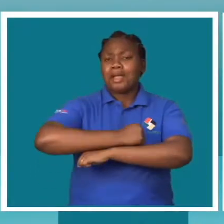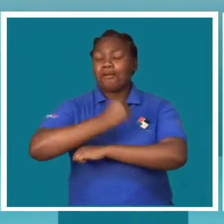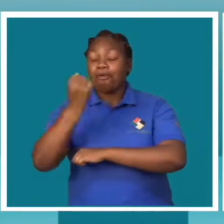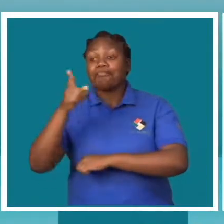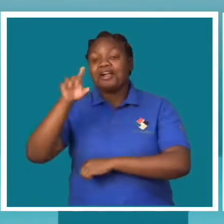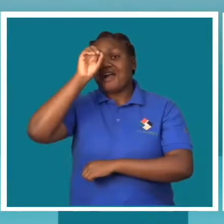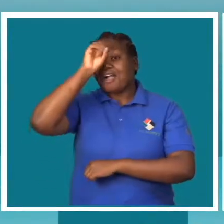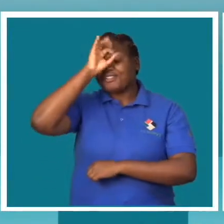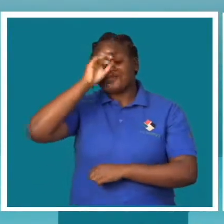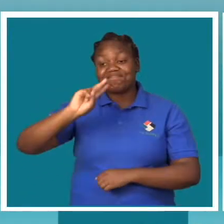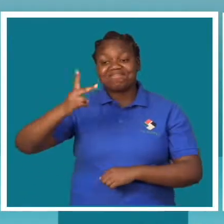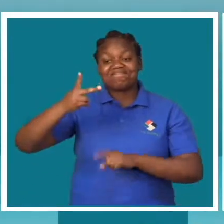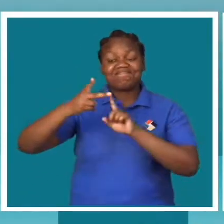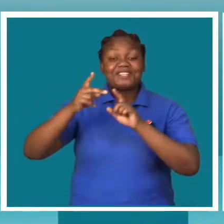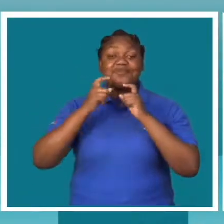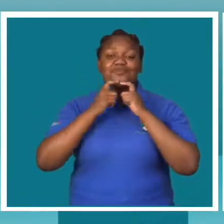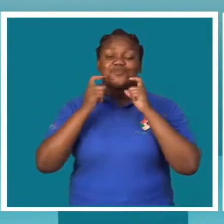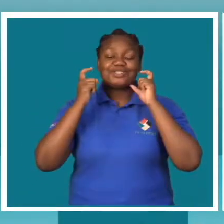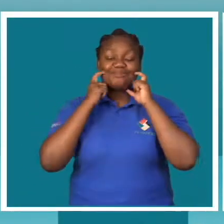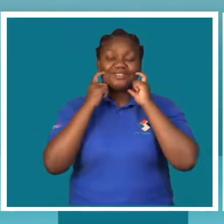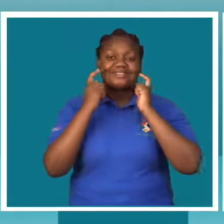deste torneio, ganho pela África do Sul.